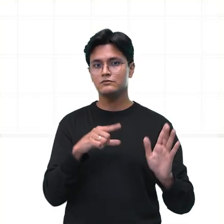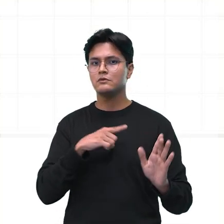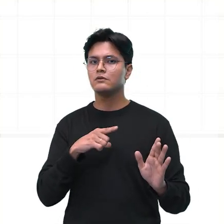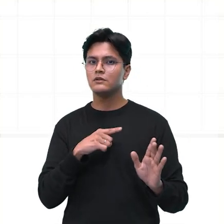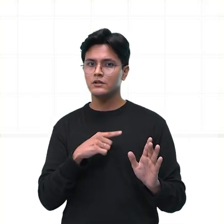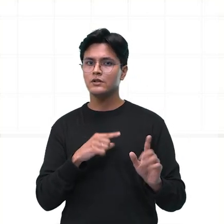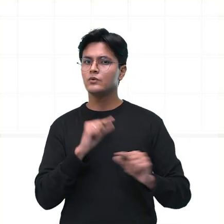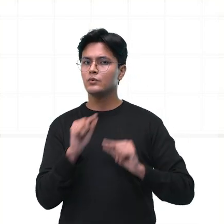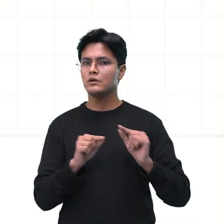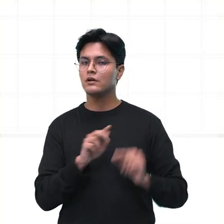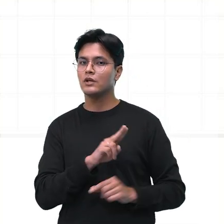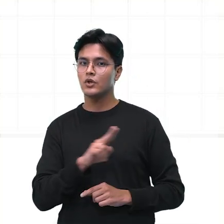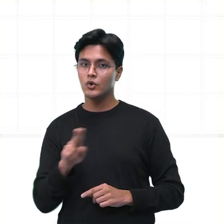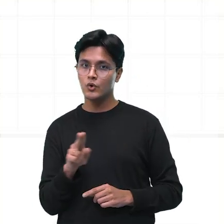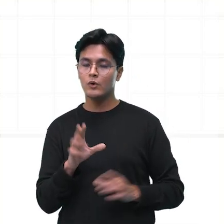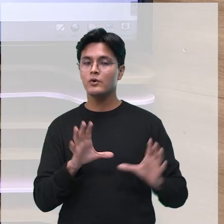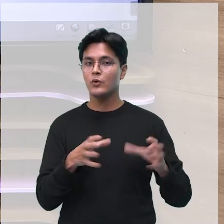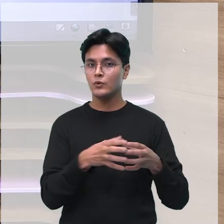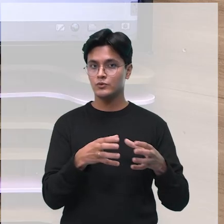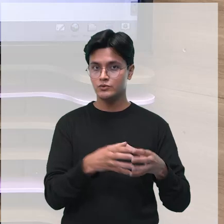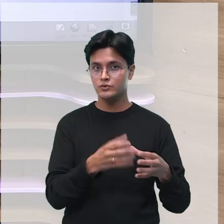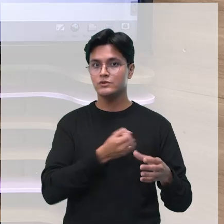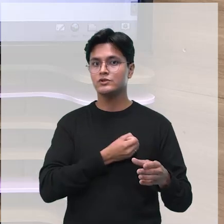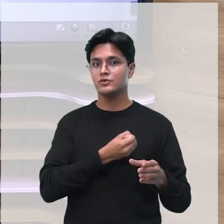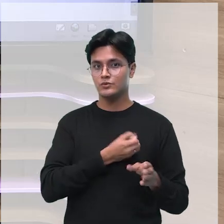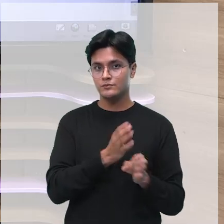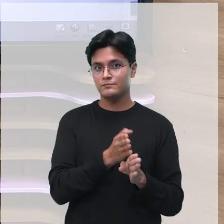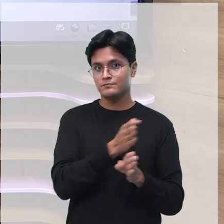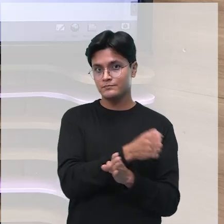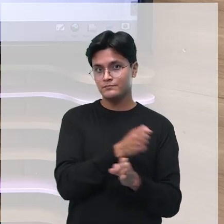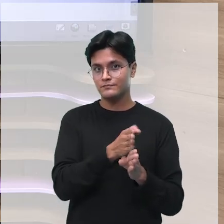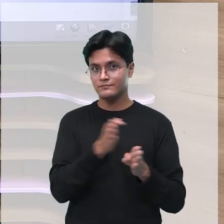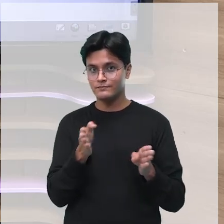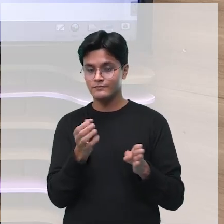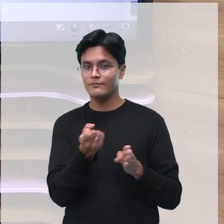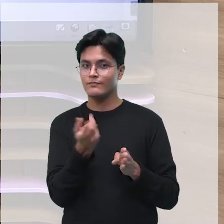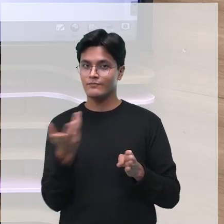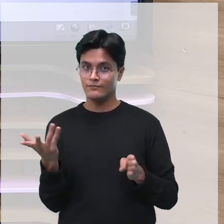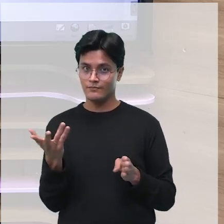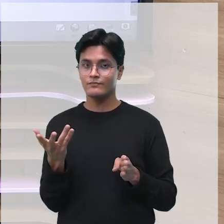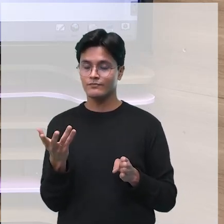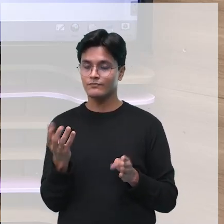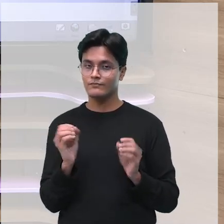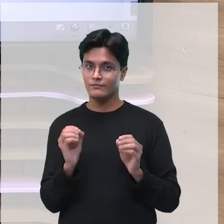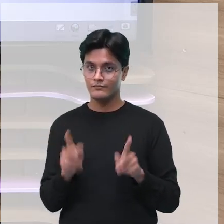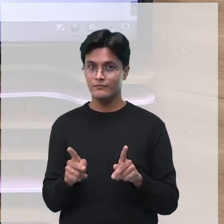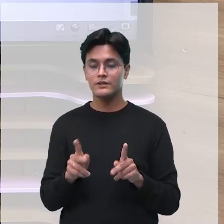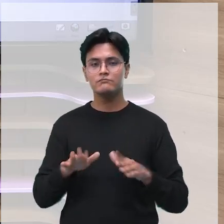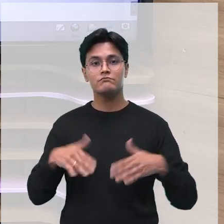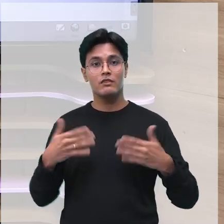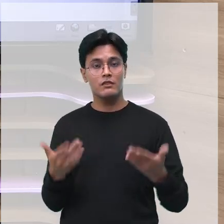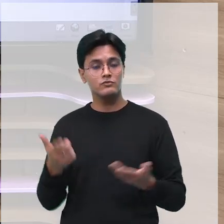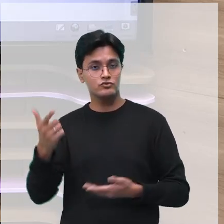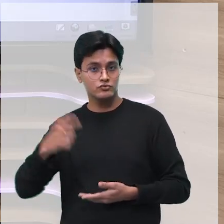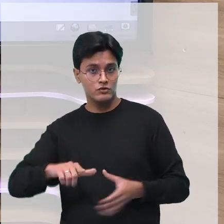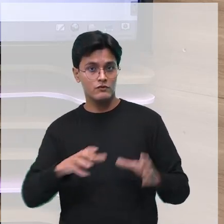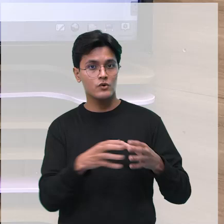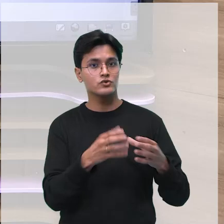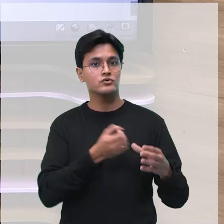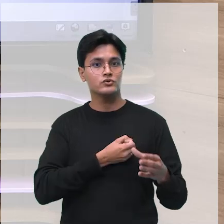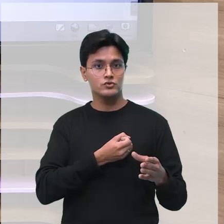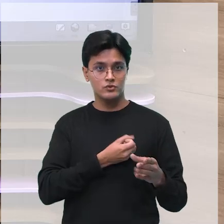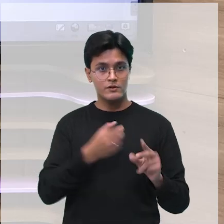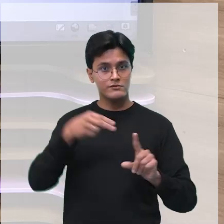chamamos tá de conjunto dos números inteiros tá então de novo o conjunto dos